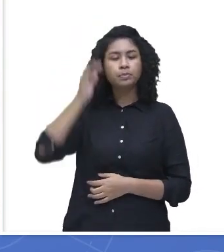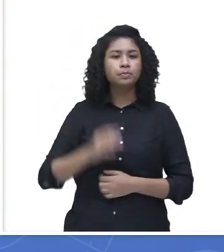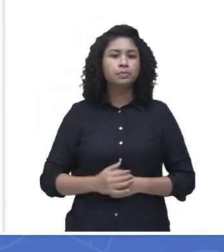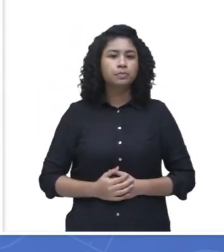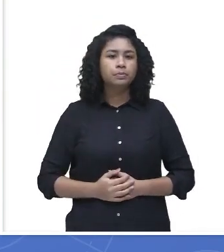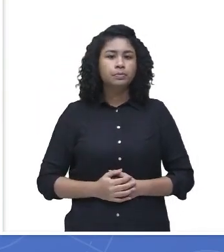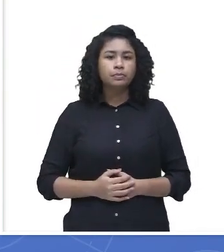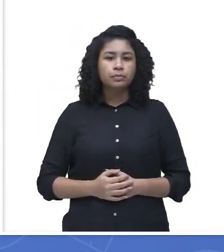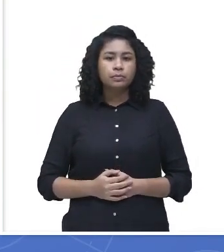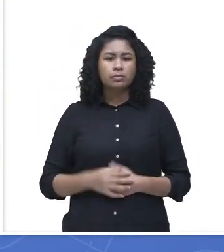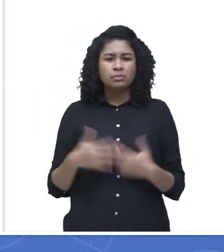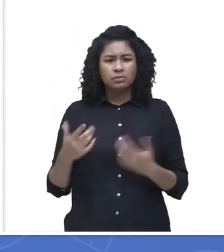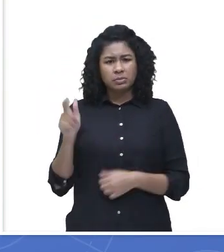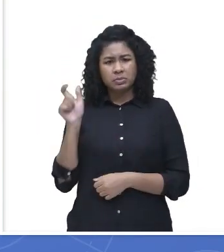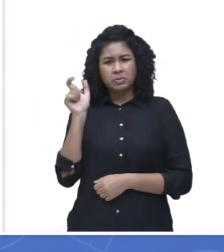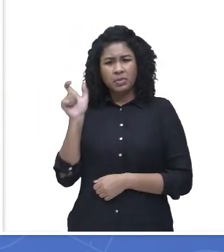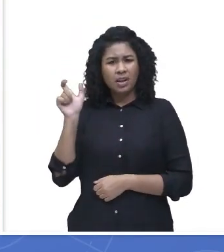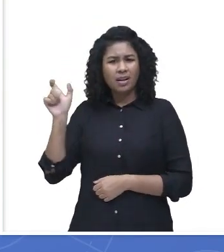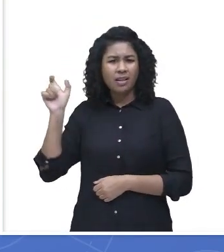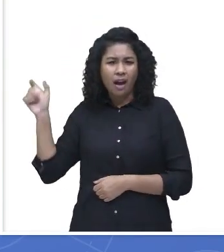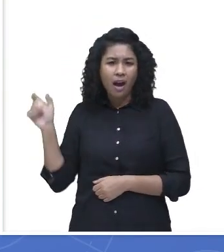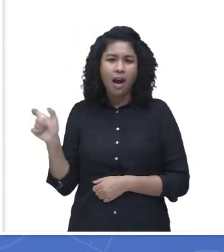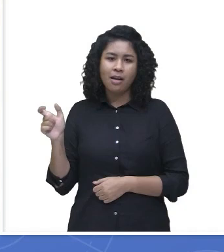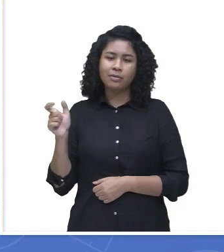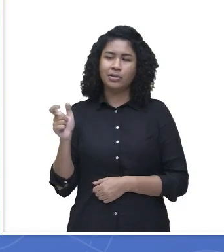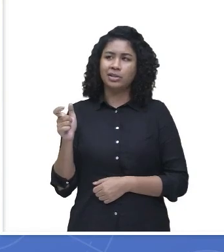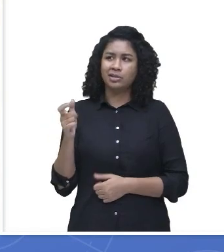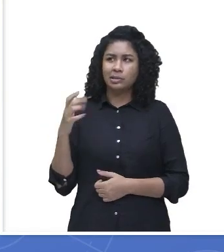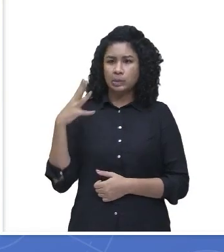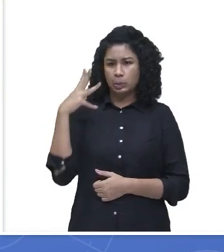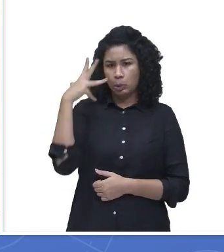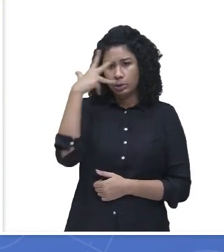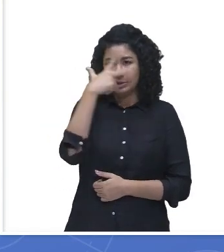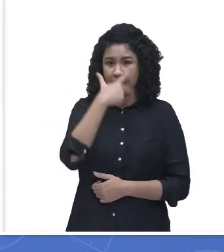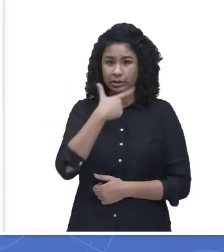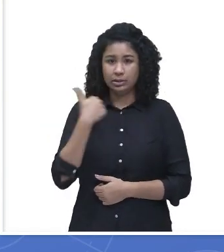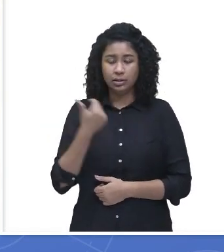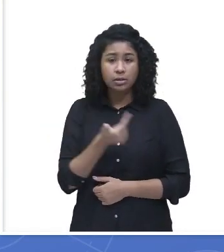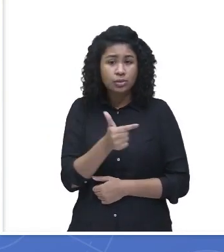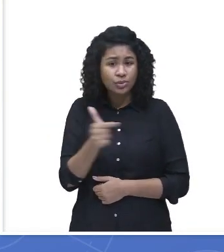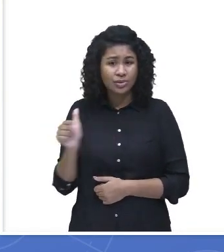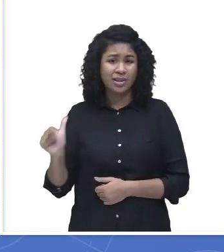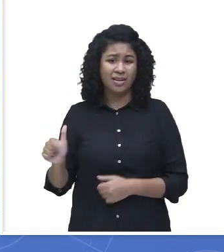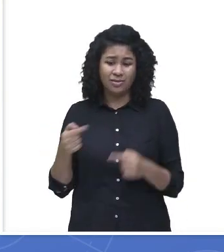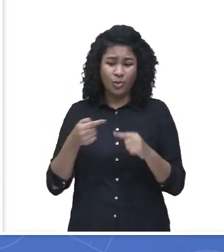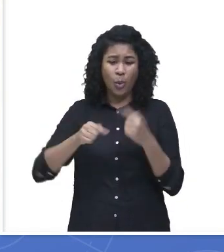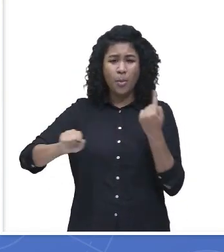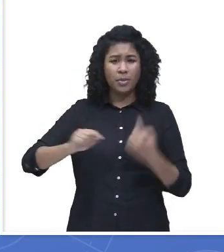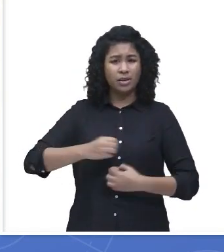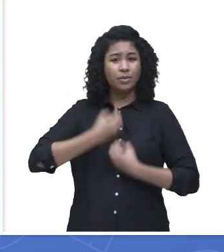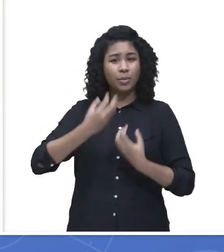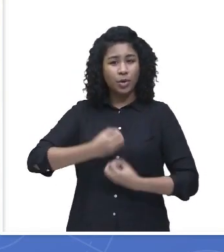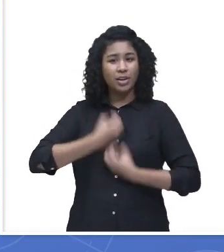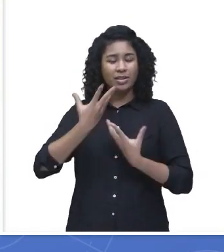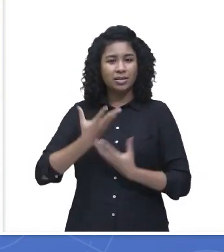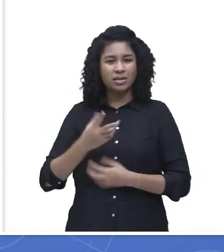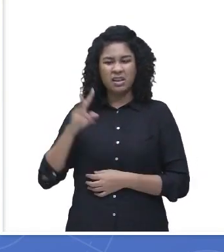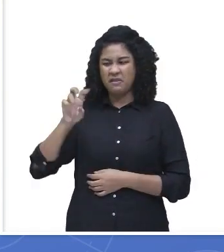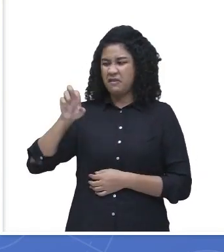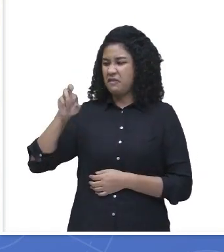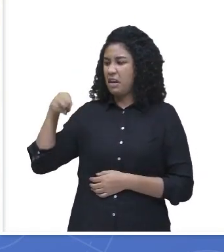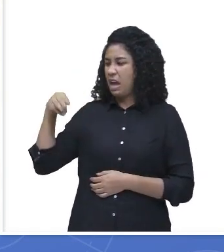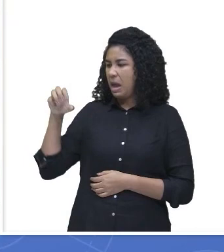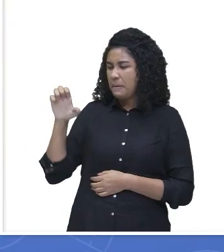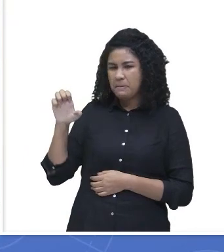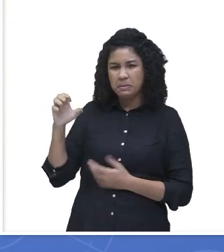bem aquele termo agradável, né? É um termo que a gente vai chamar de antipoético. Verme,